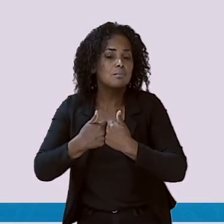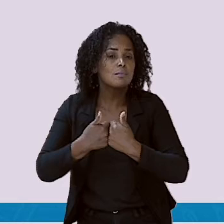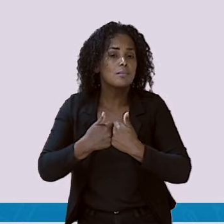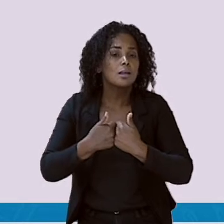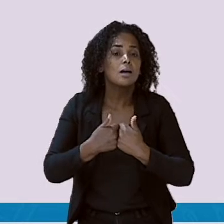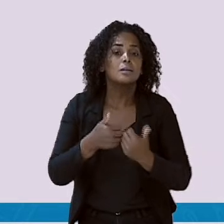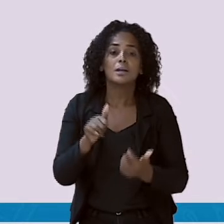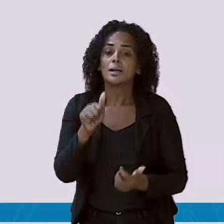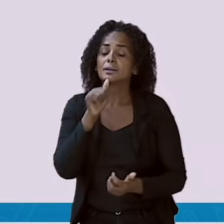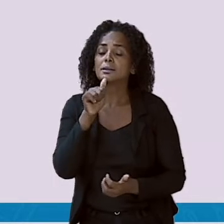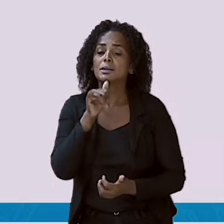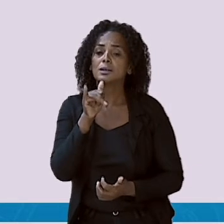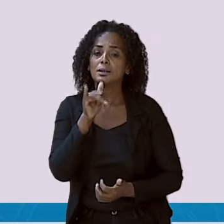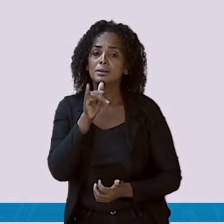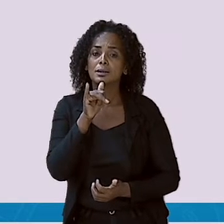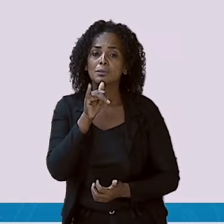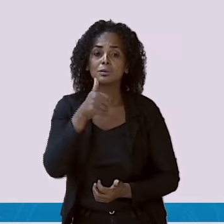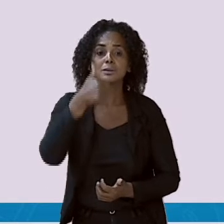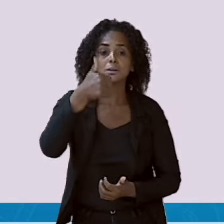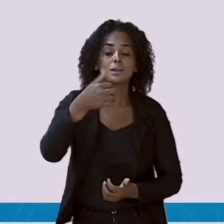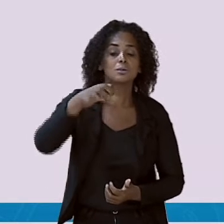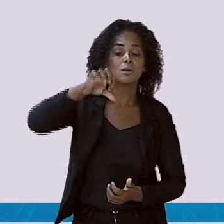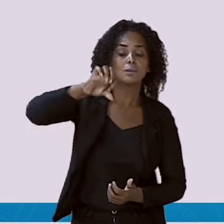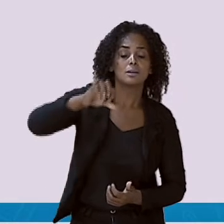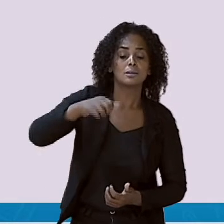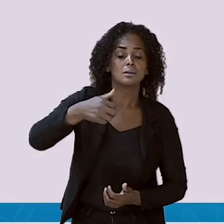196, aonde você está mais próximo?